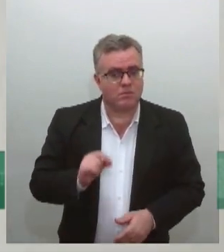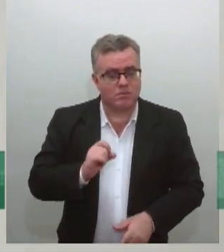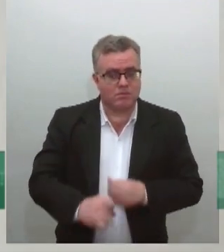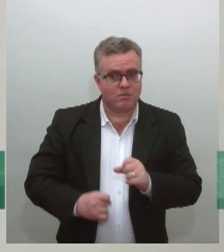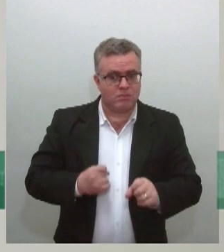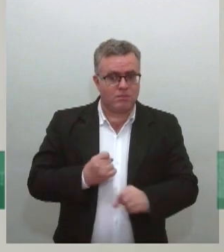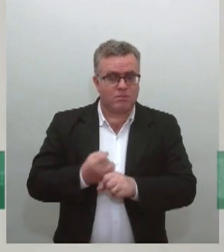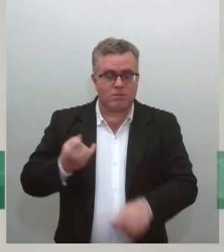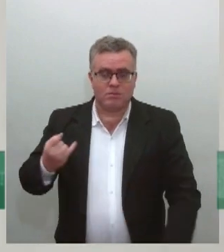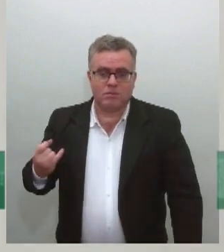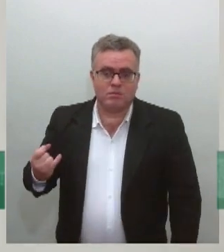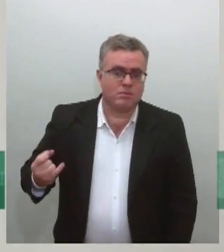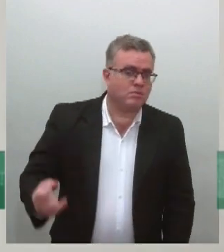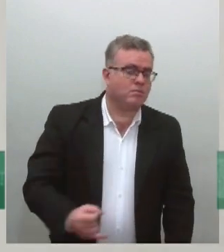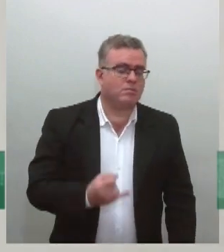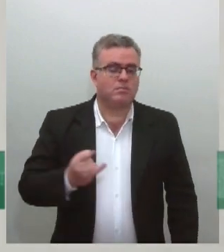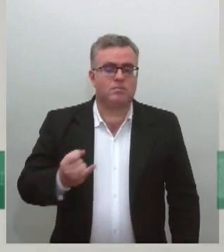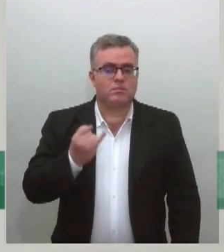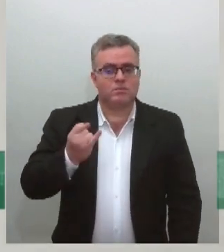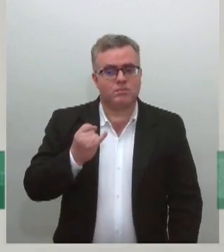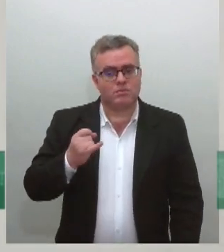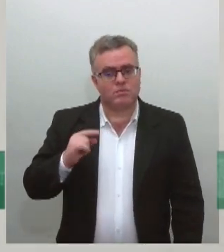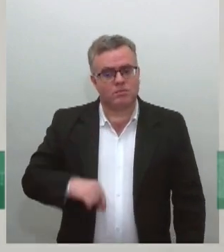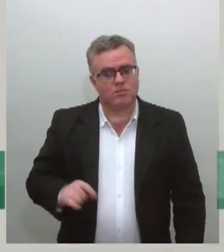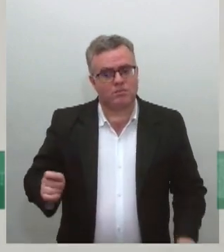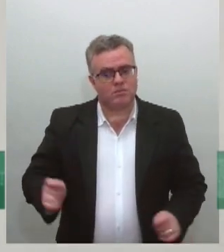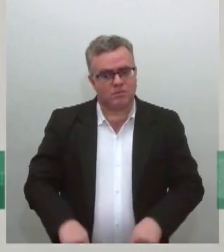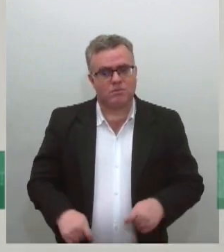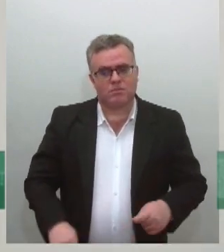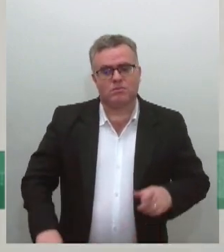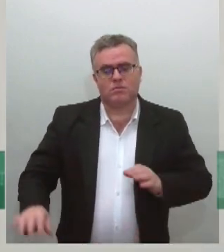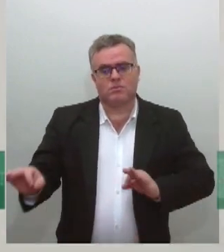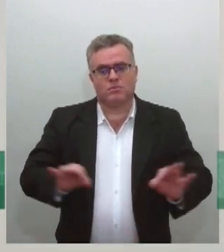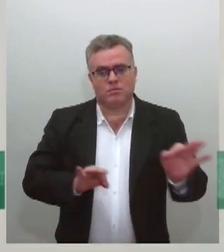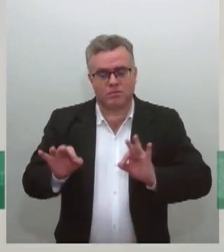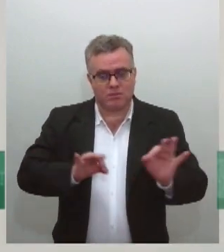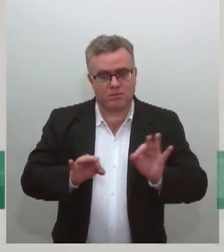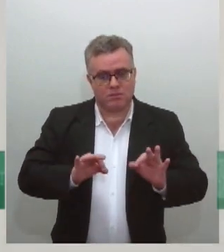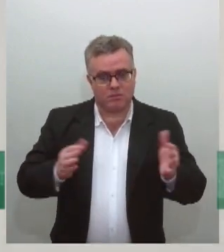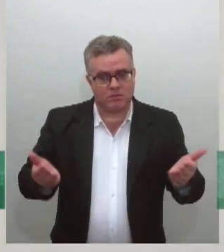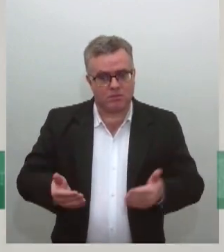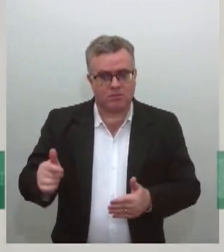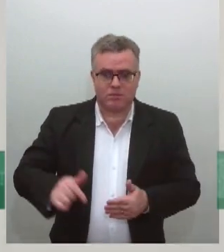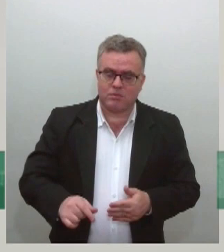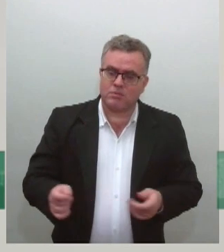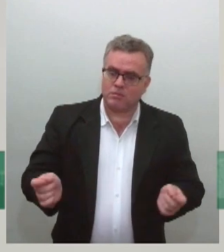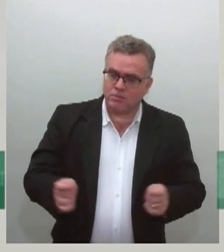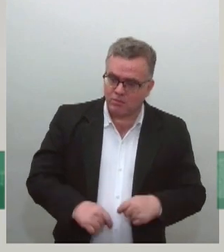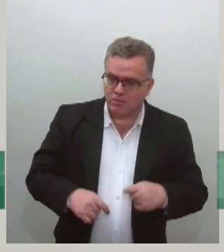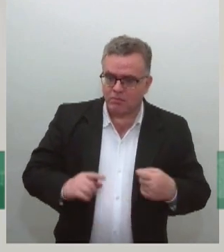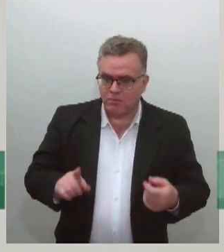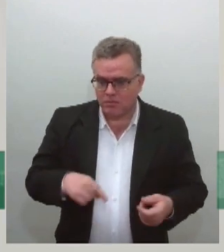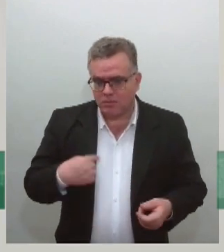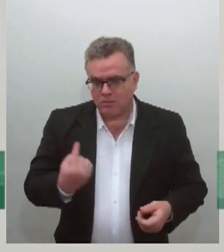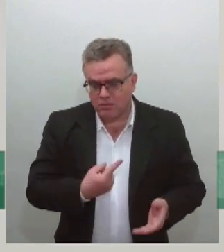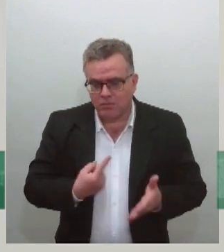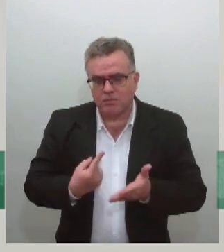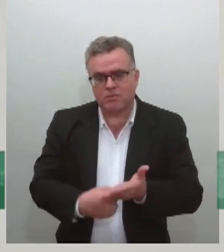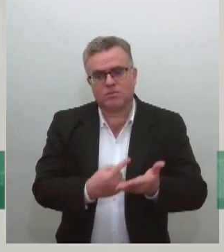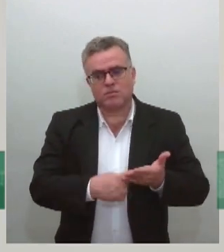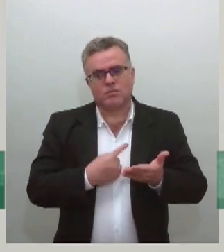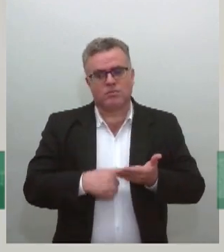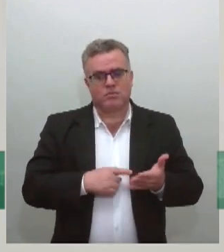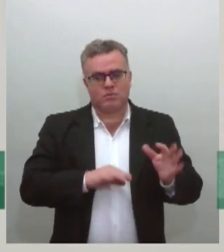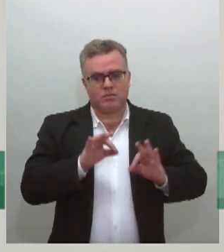primeiro ano foi um ano realmente de arrumar a casa. Esse é o ano para a gente efetivar tudo o que foi pensado e planejado no ano